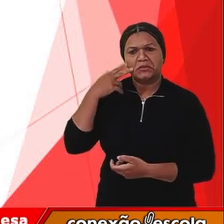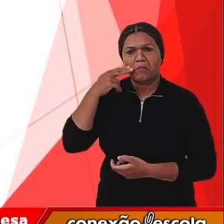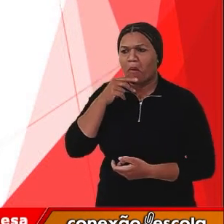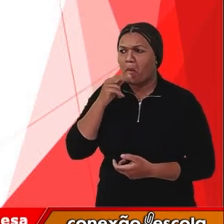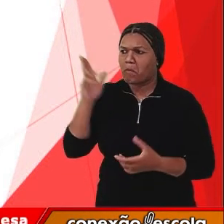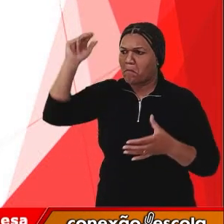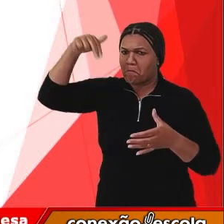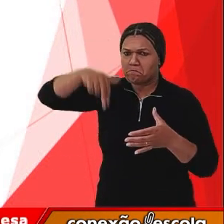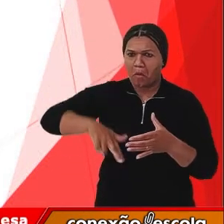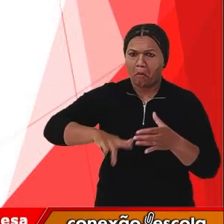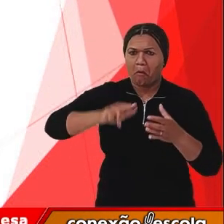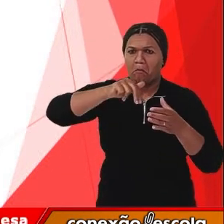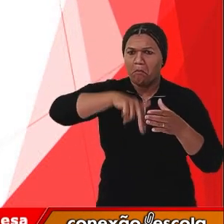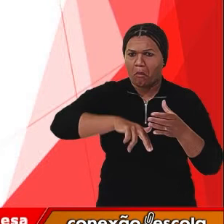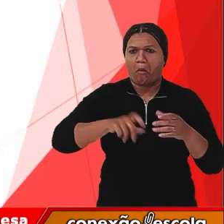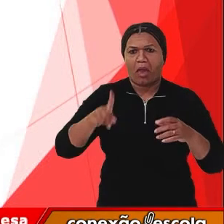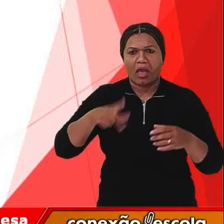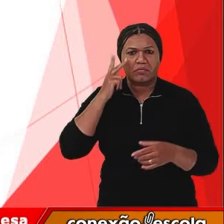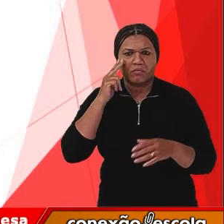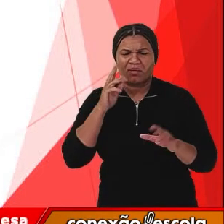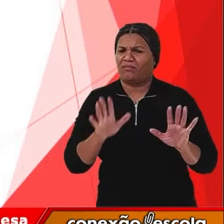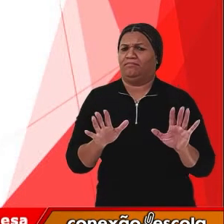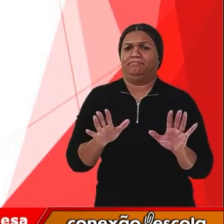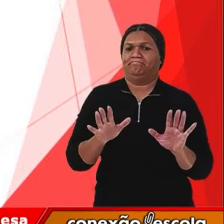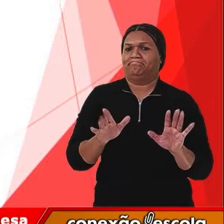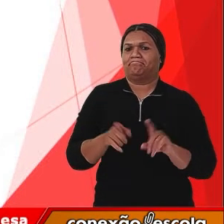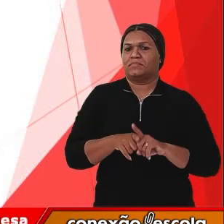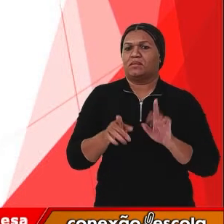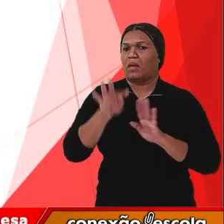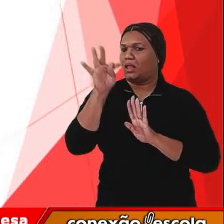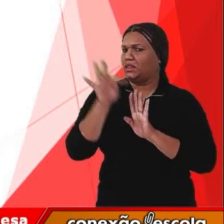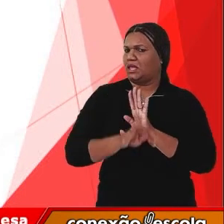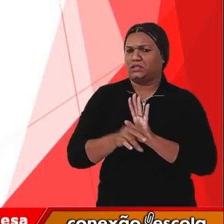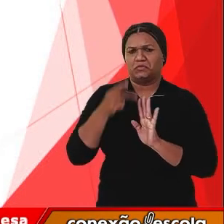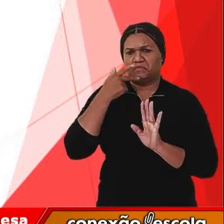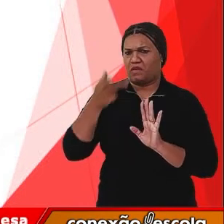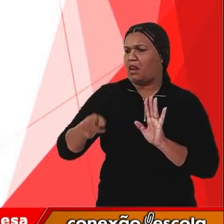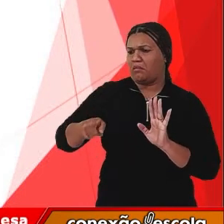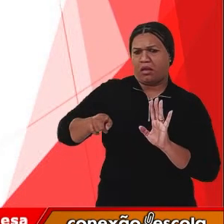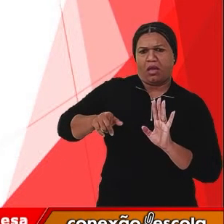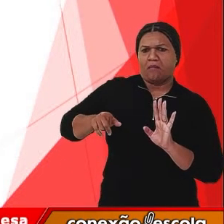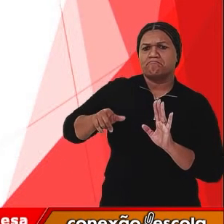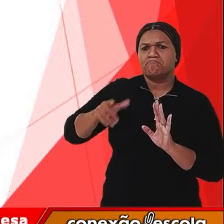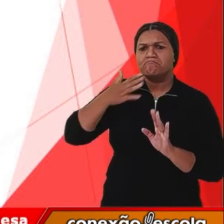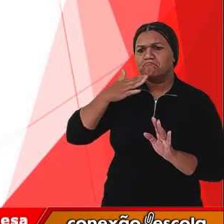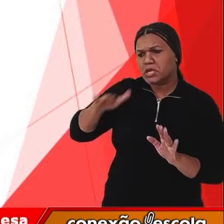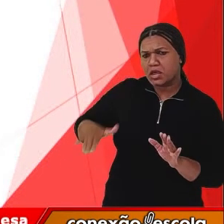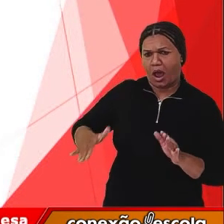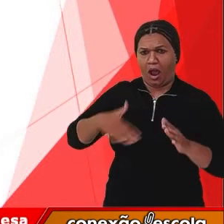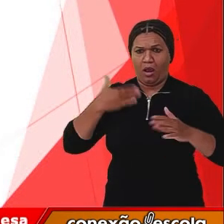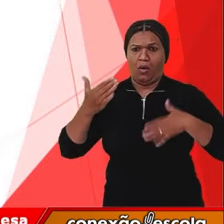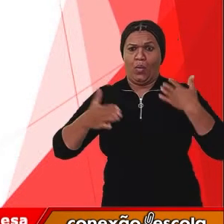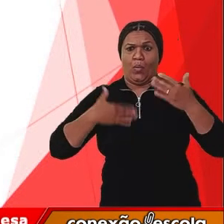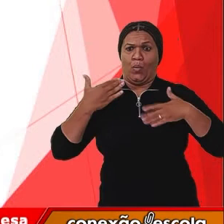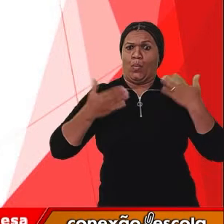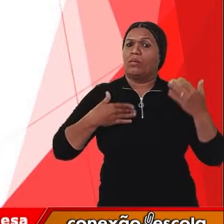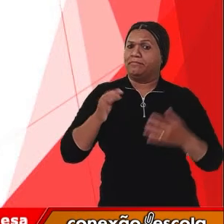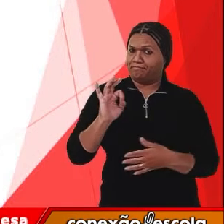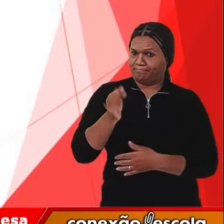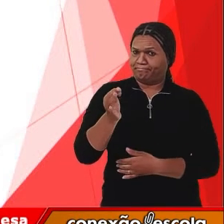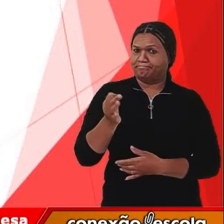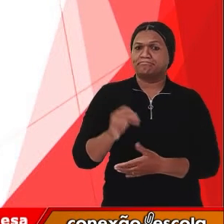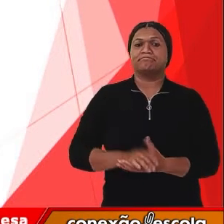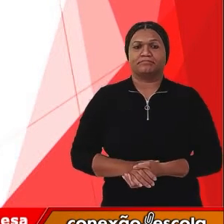mas o texto nos dá uma pista de que ela não agiu dessa forma Observe no terceiro parágrafo